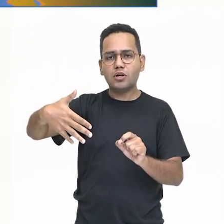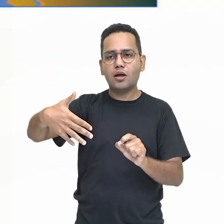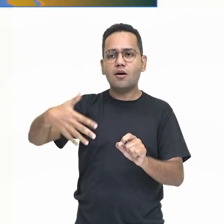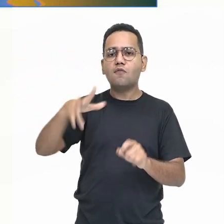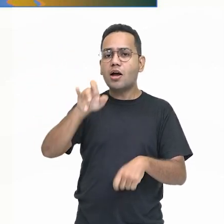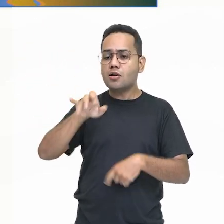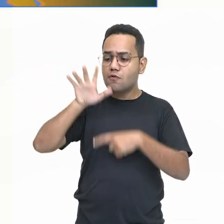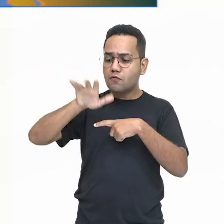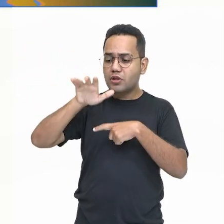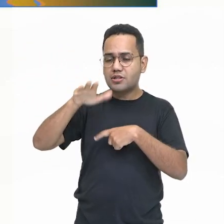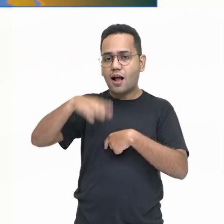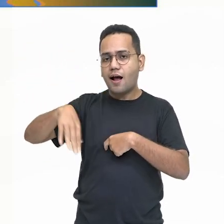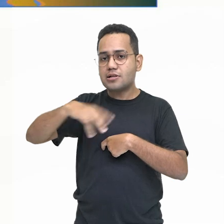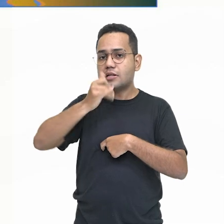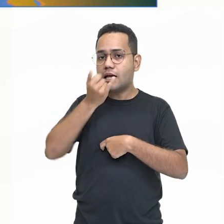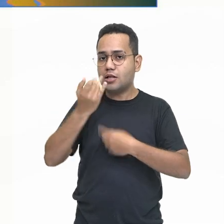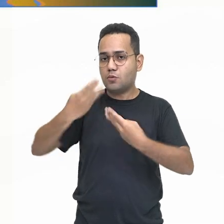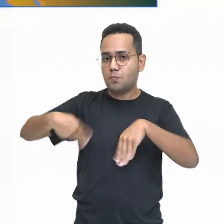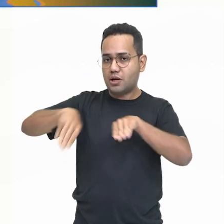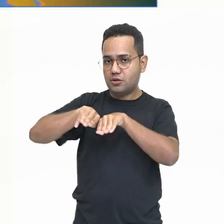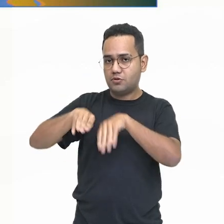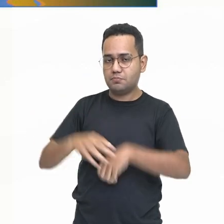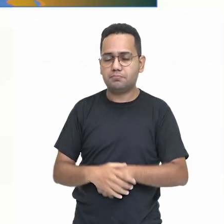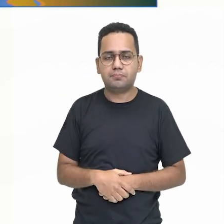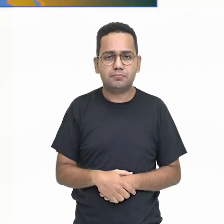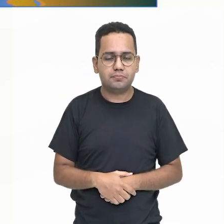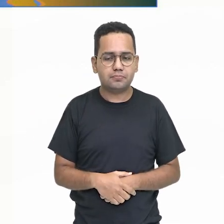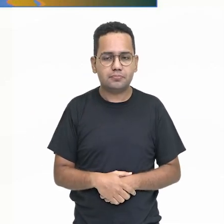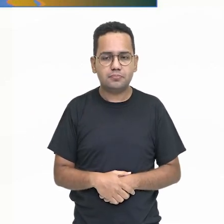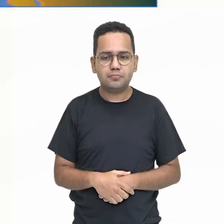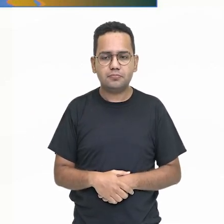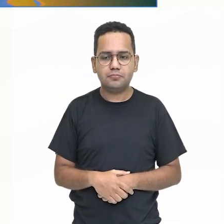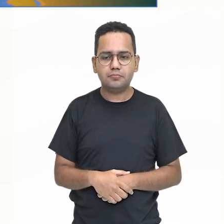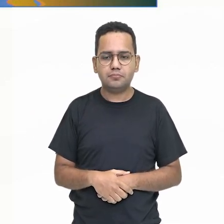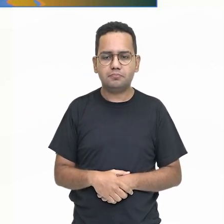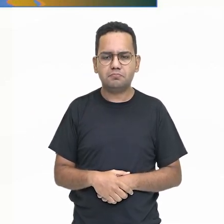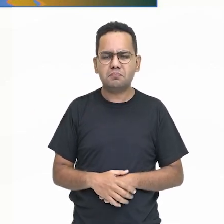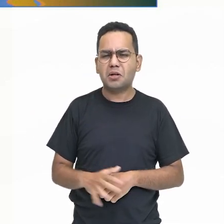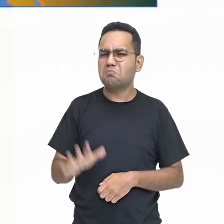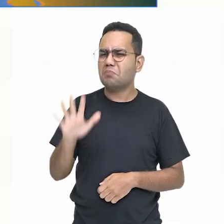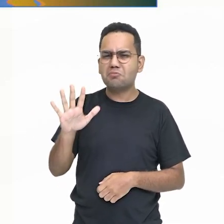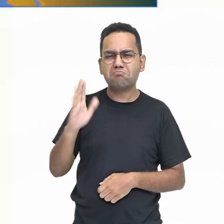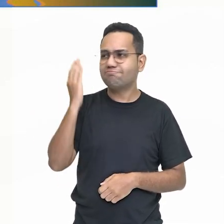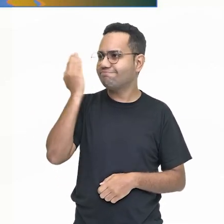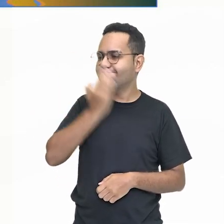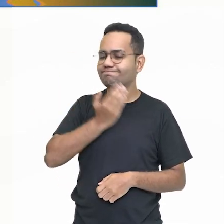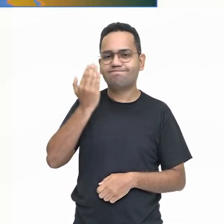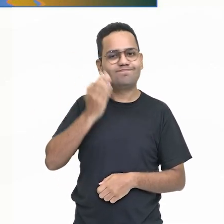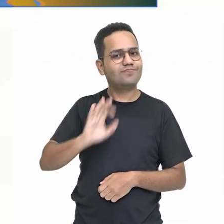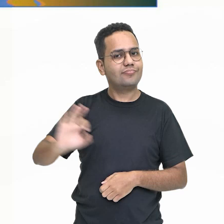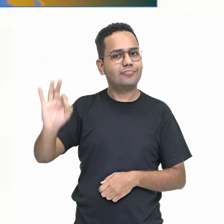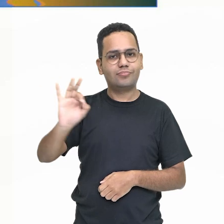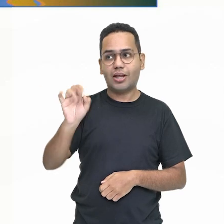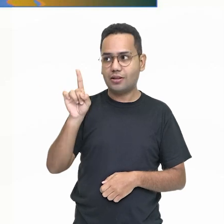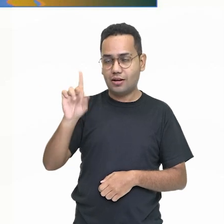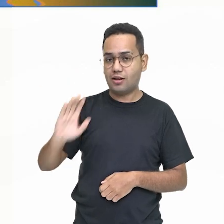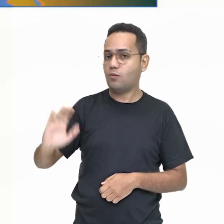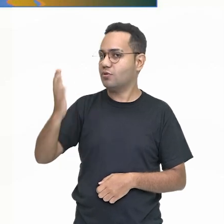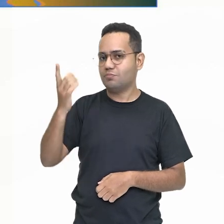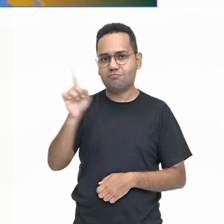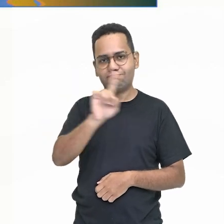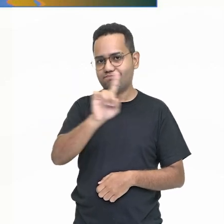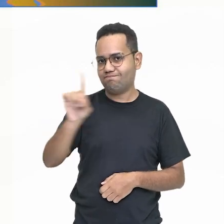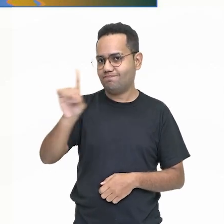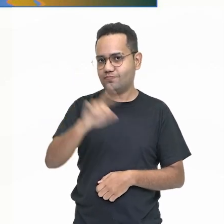ondas eletromagnéticas. E nesse caso, você não observa, não enxerga muito bem. Porque, nesse